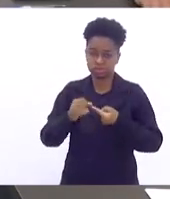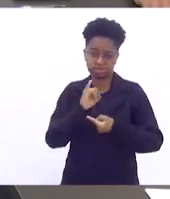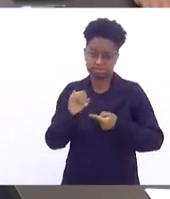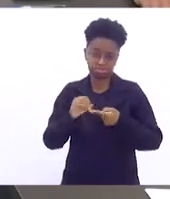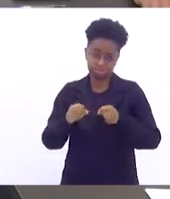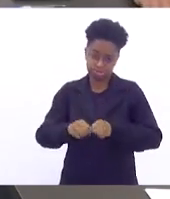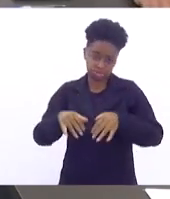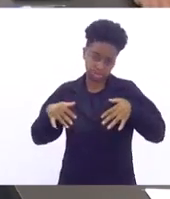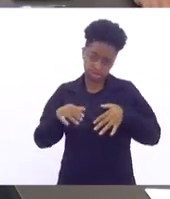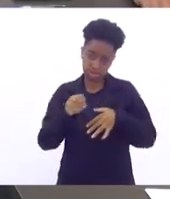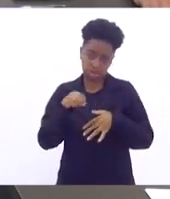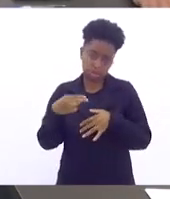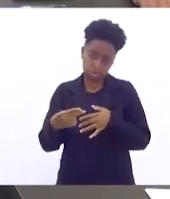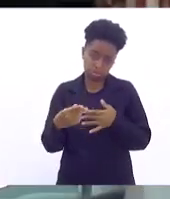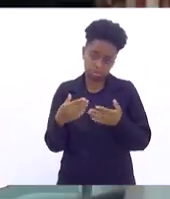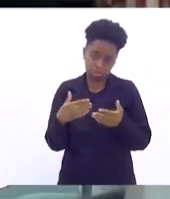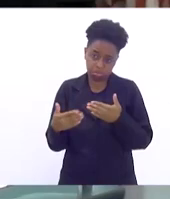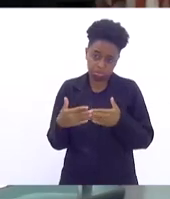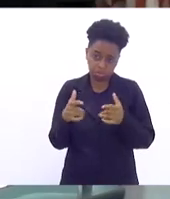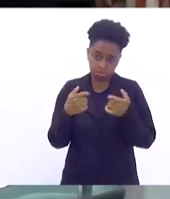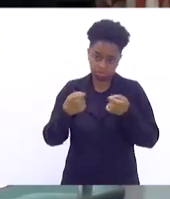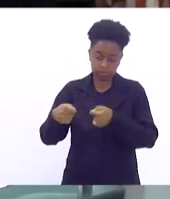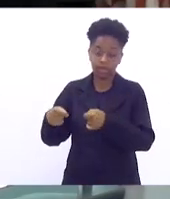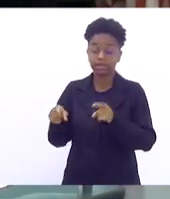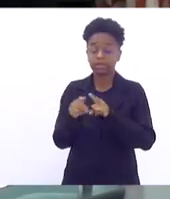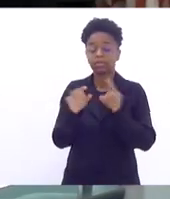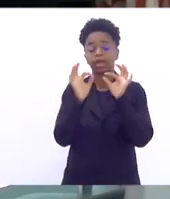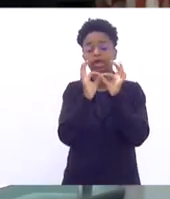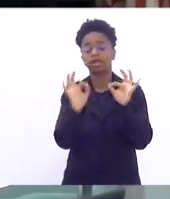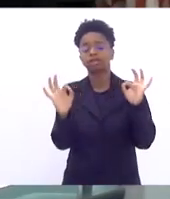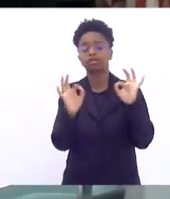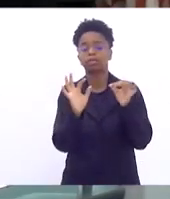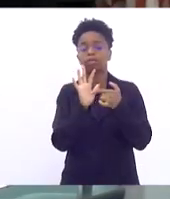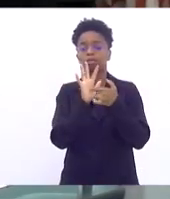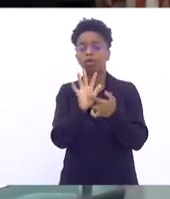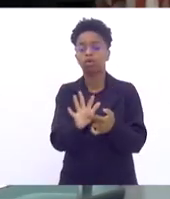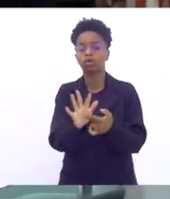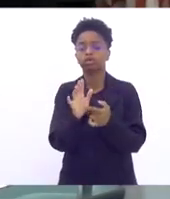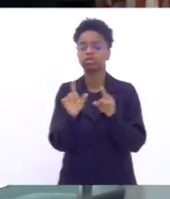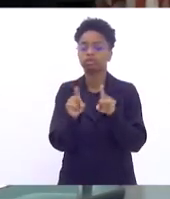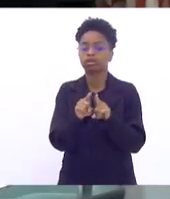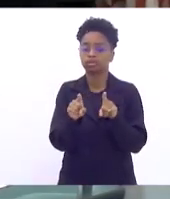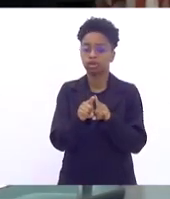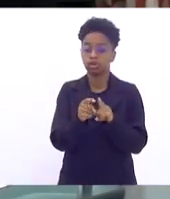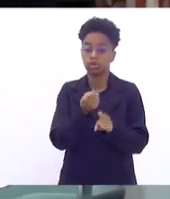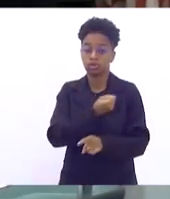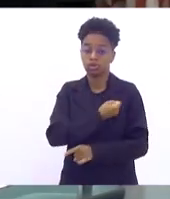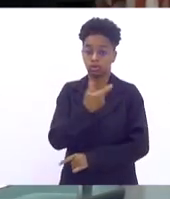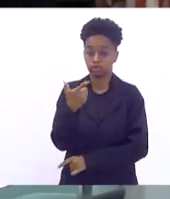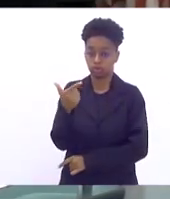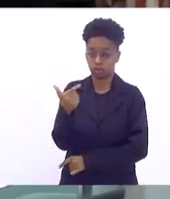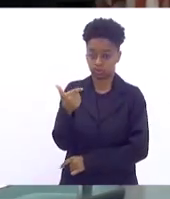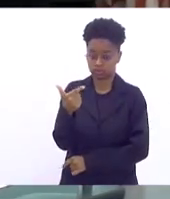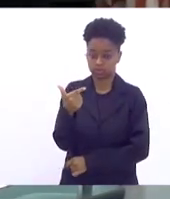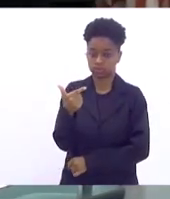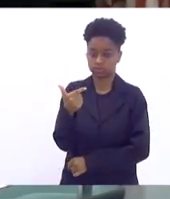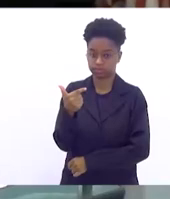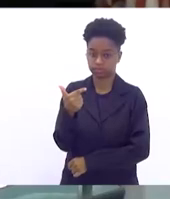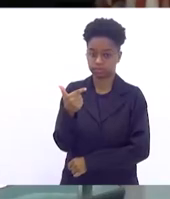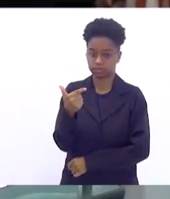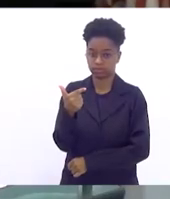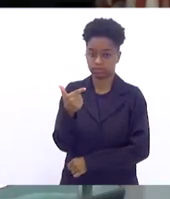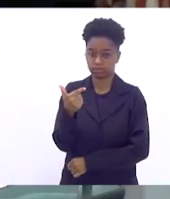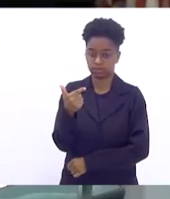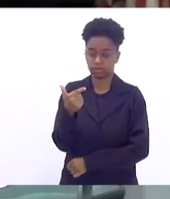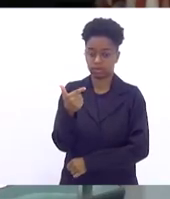uma exceção na mesma linha Eu aponto aqui também o número 12 do